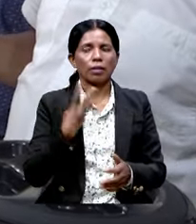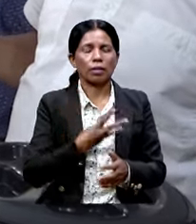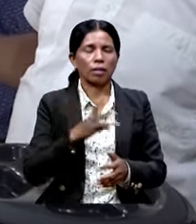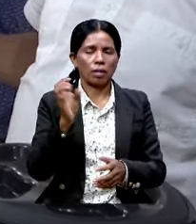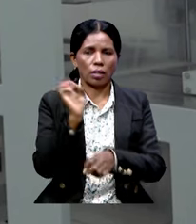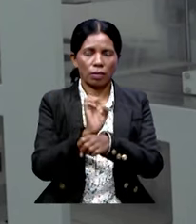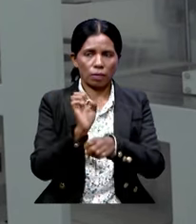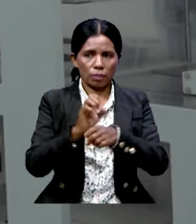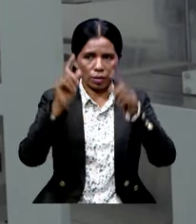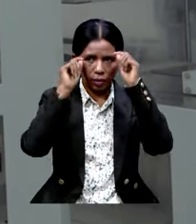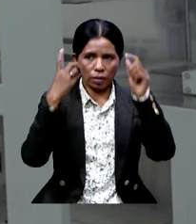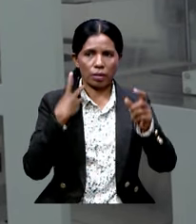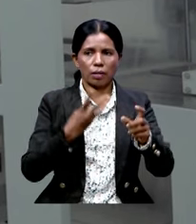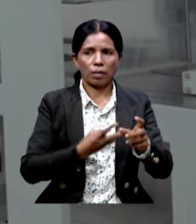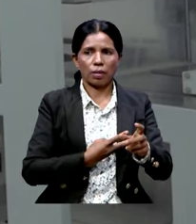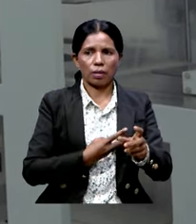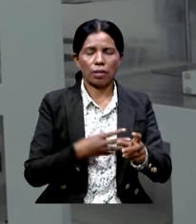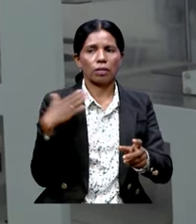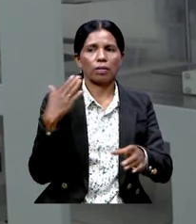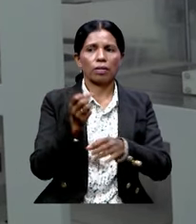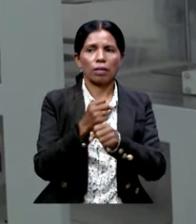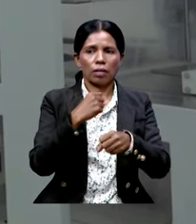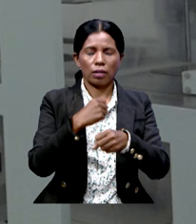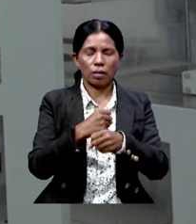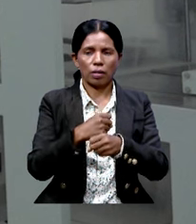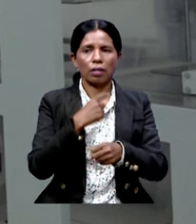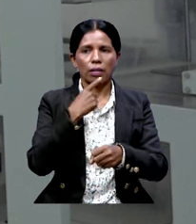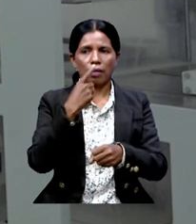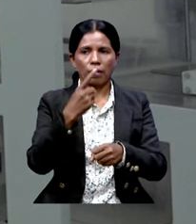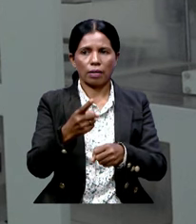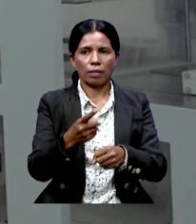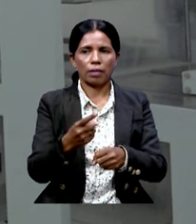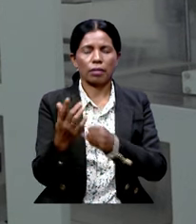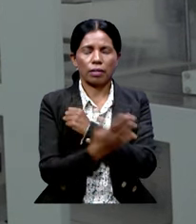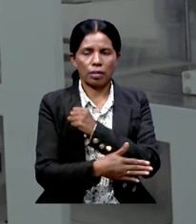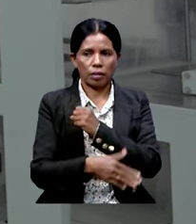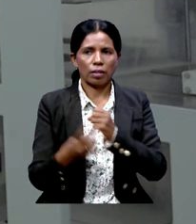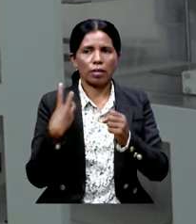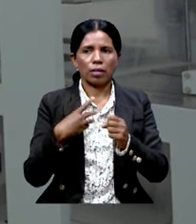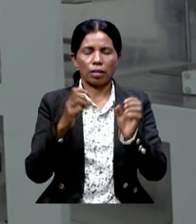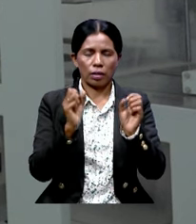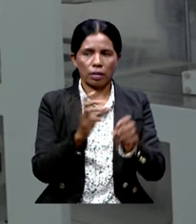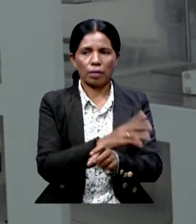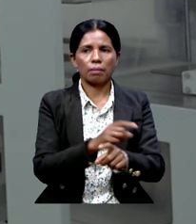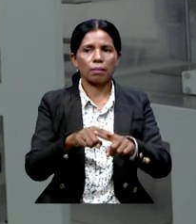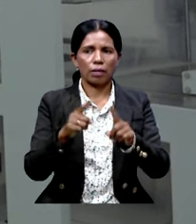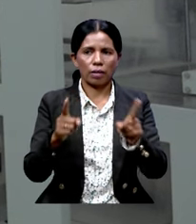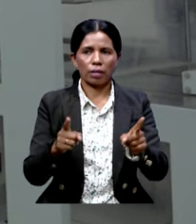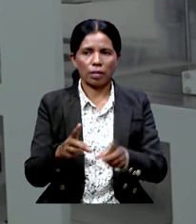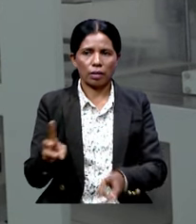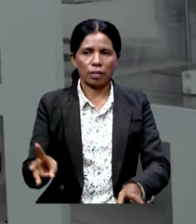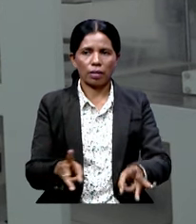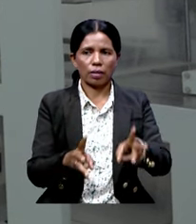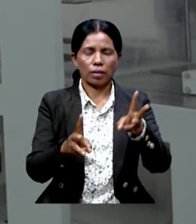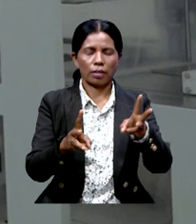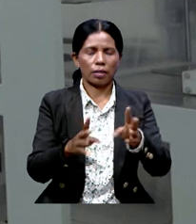barak, ita halo prote, ita jovens halo protestação barak ba ita nia ita ne rai kata ita tinggal sini ya sini ya sini mebe dalang ne lado